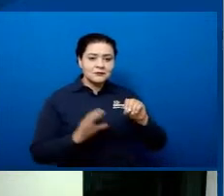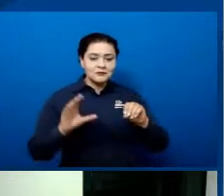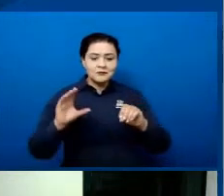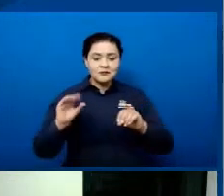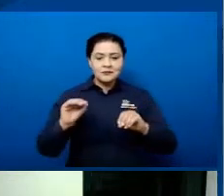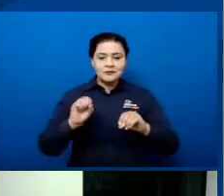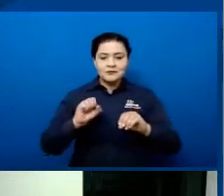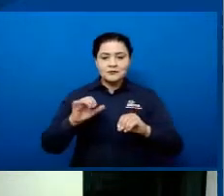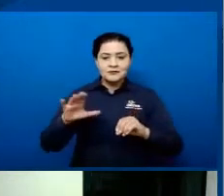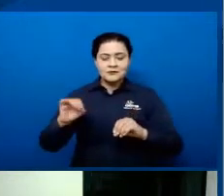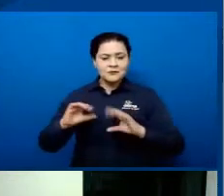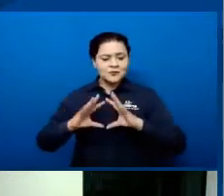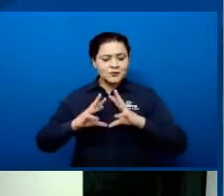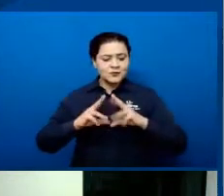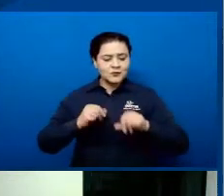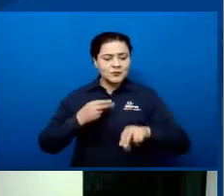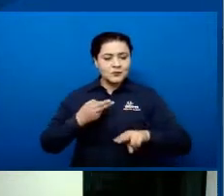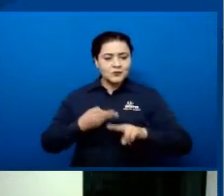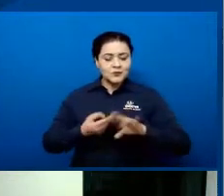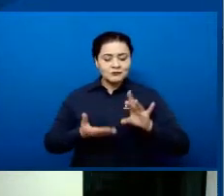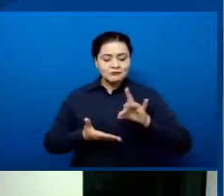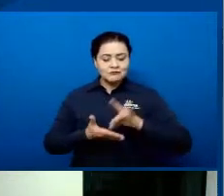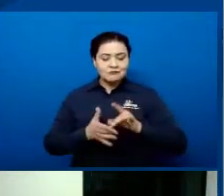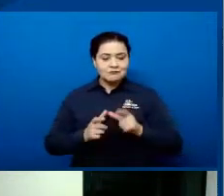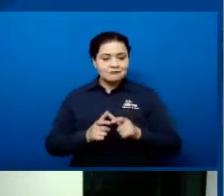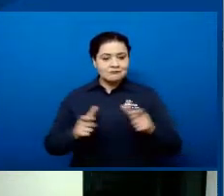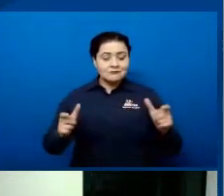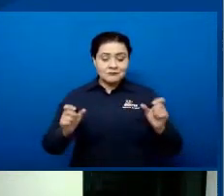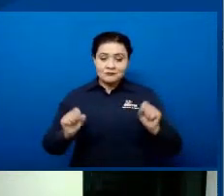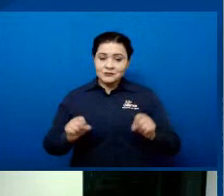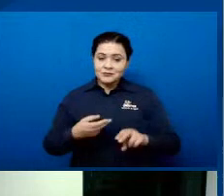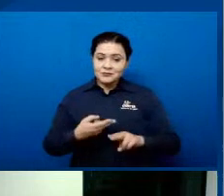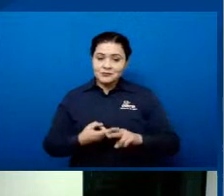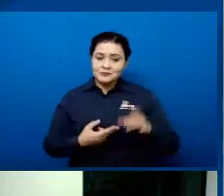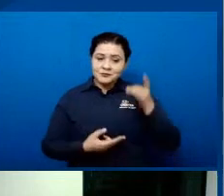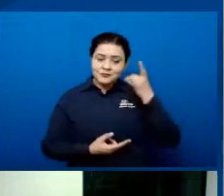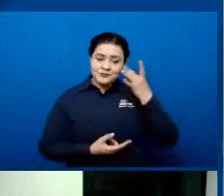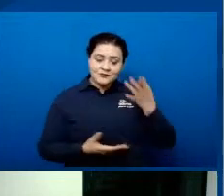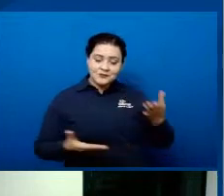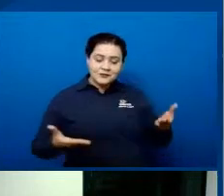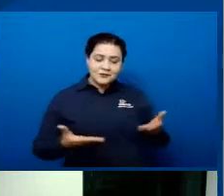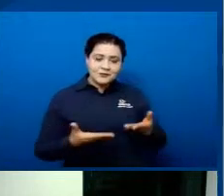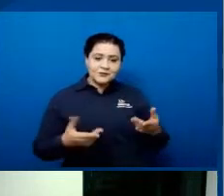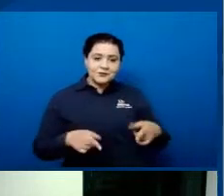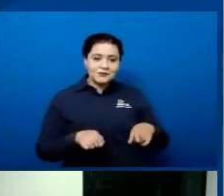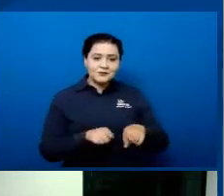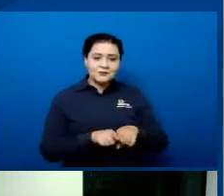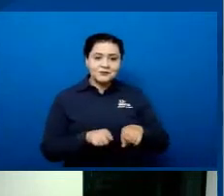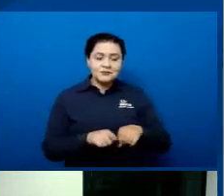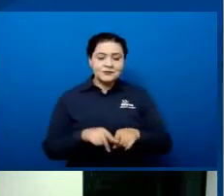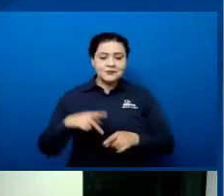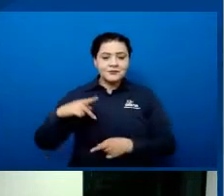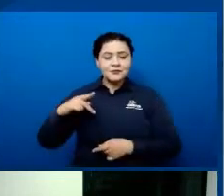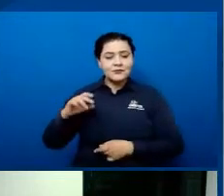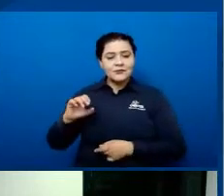utilizar. Então, é muito fácil hoje eu virar um poliedro sobre o próprio